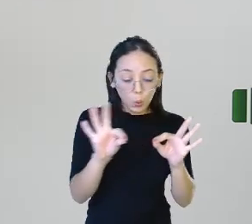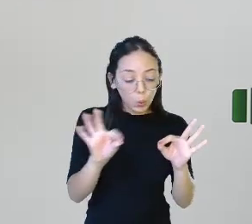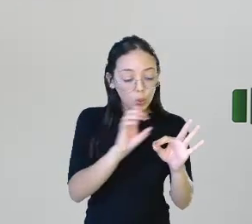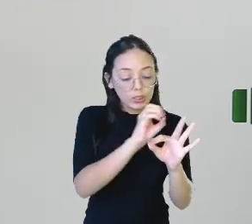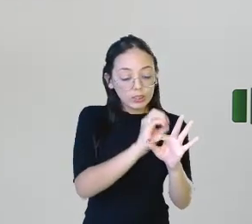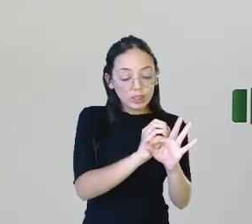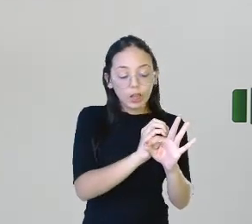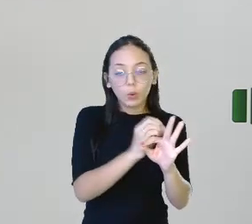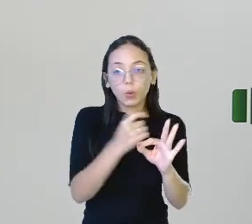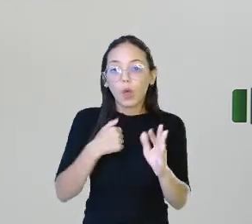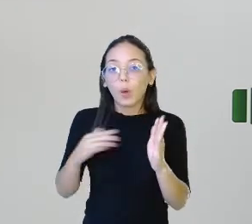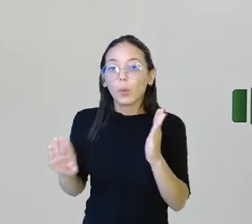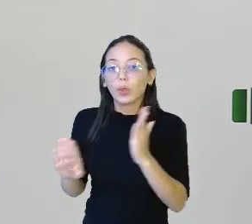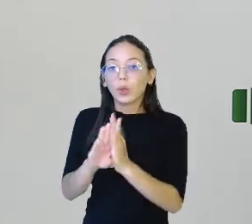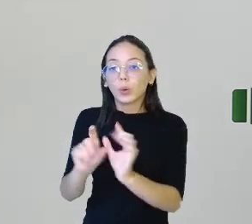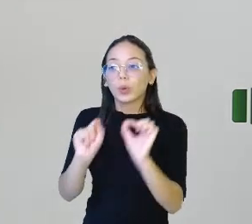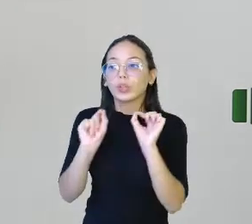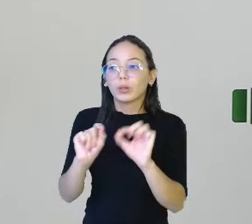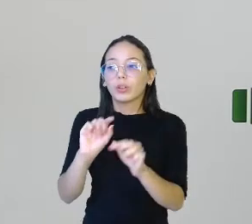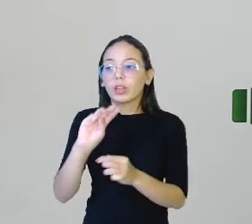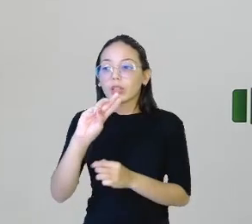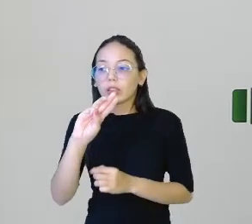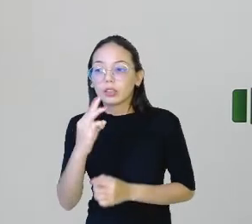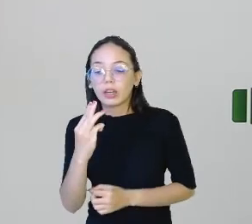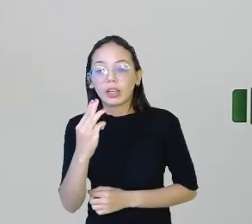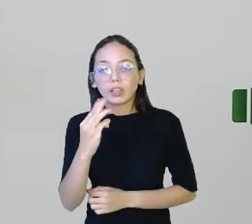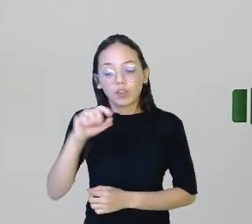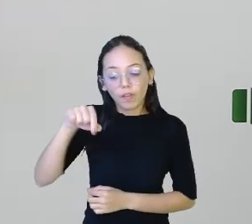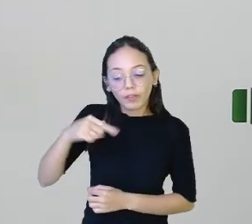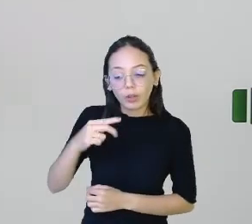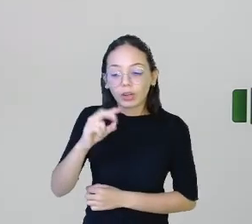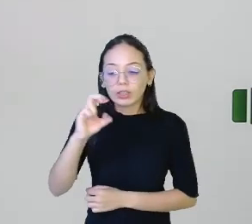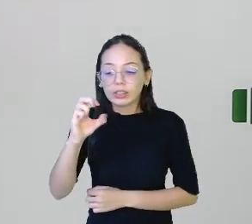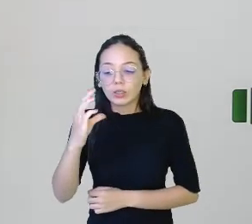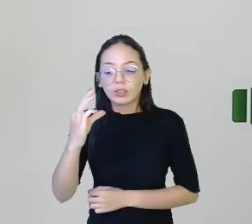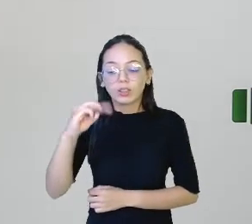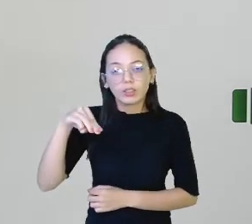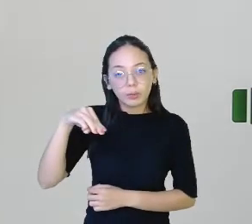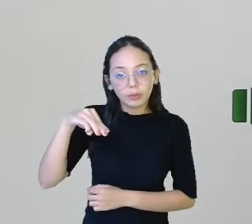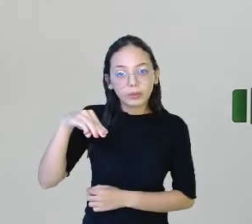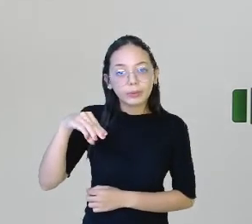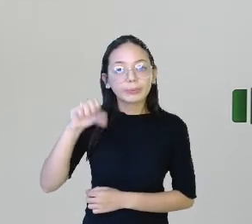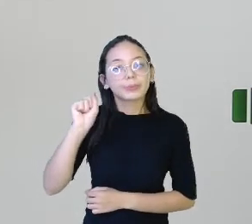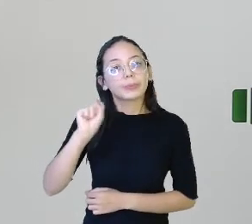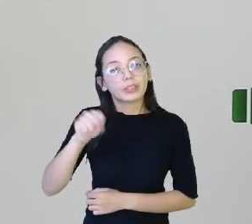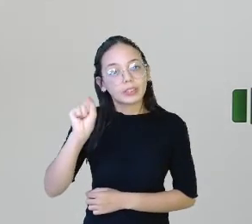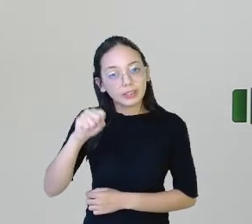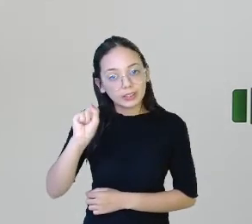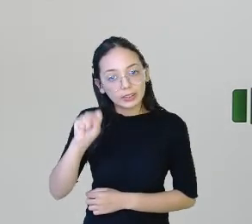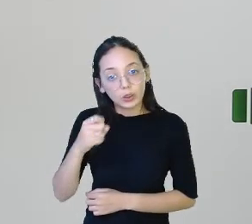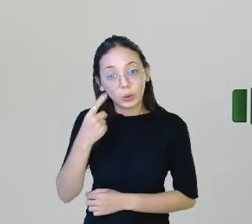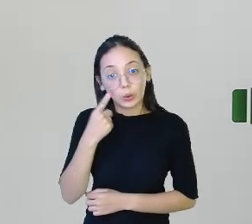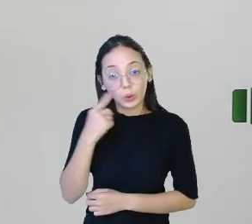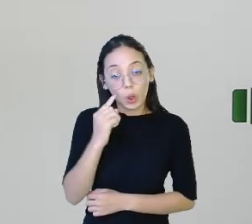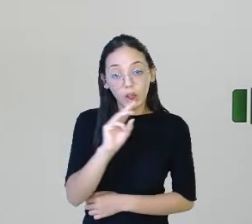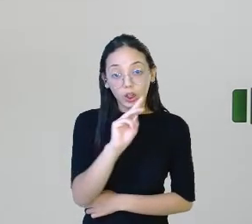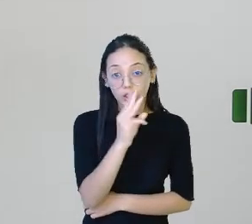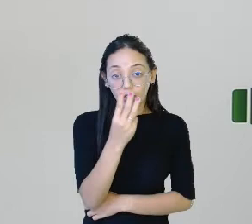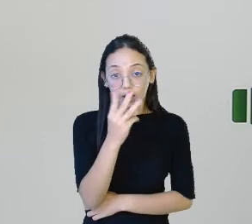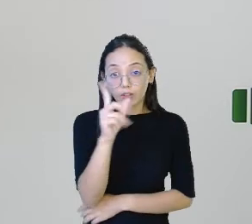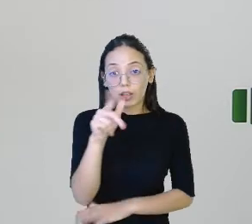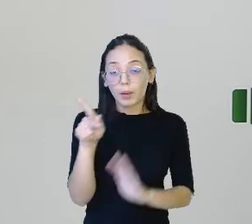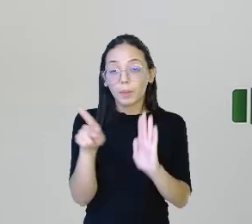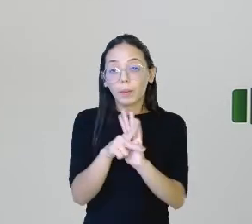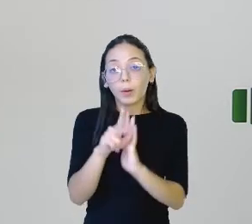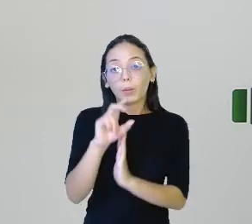consegui encontrar 3,5 centímetros. Isso mesmo. Onde? 3 é a